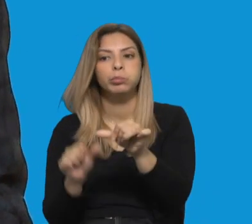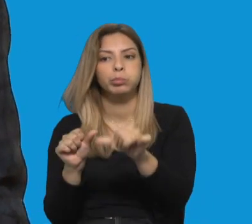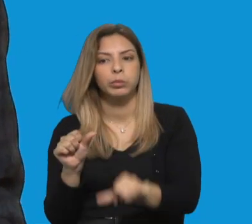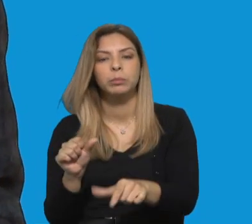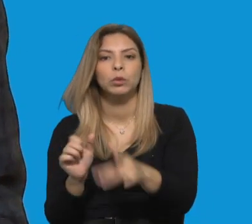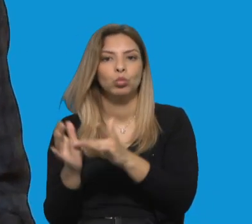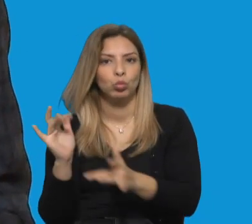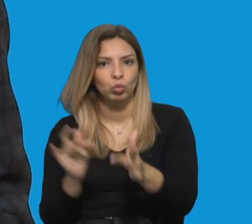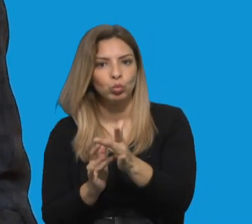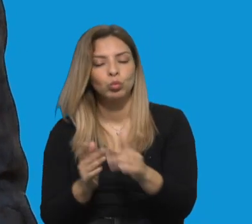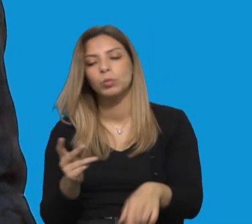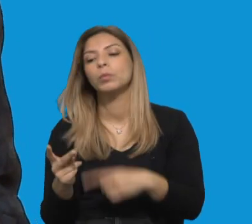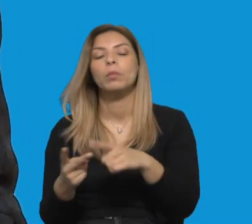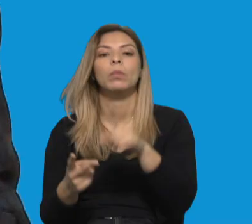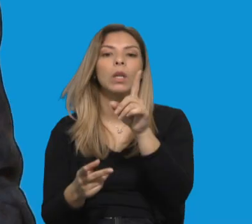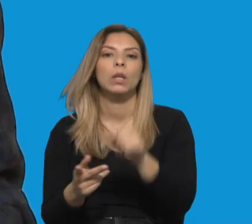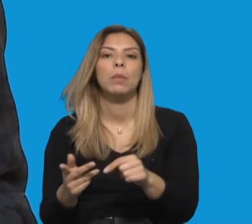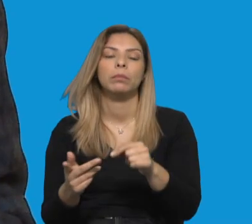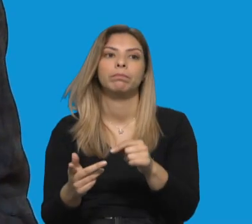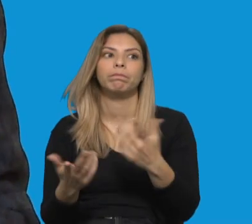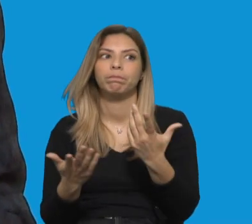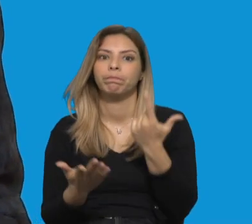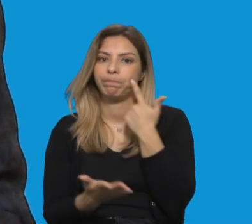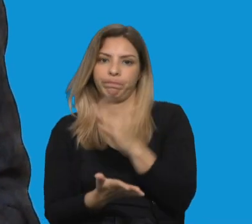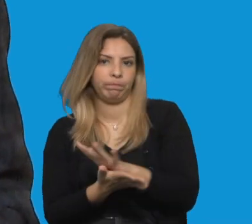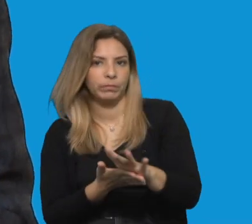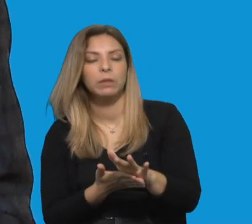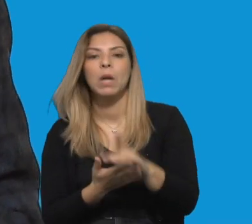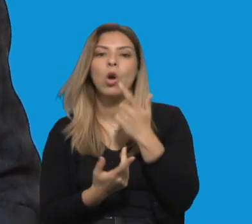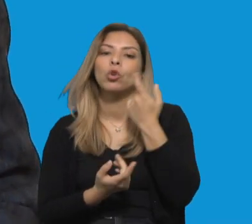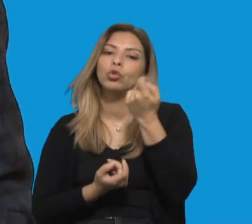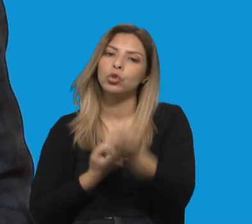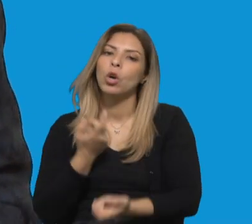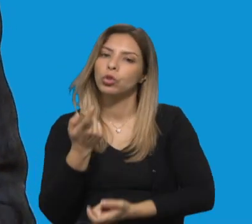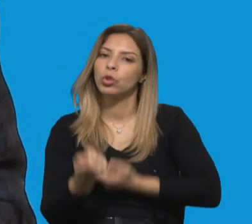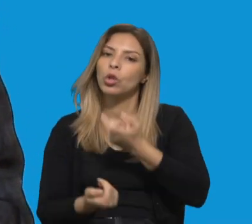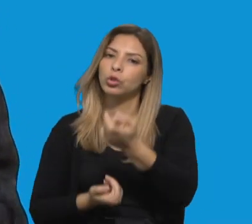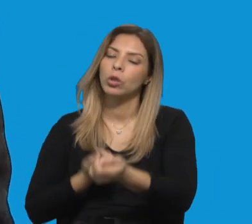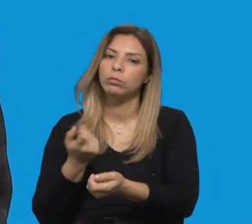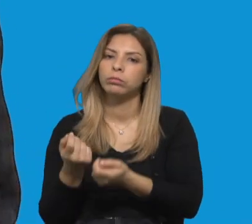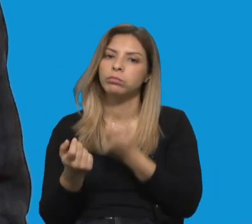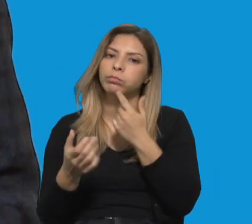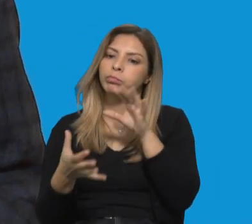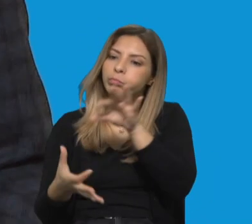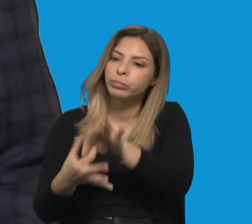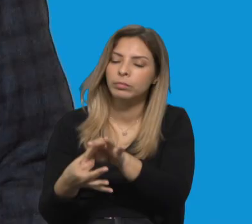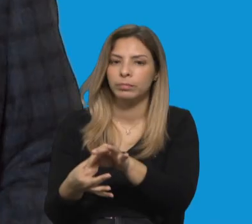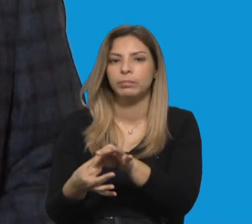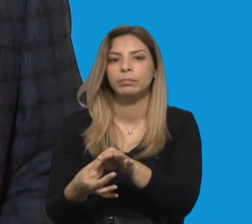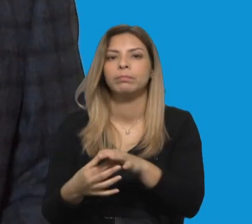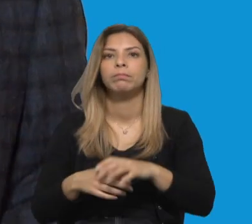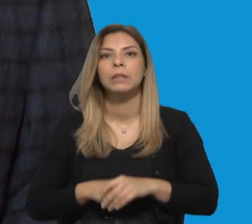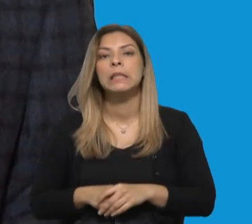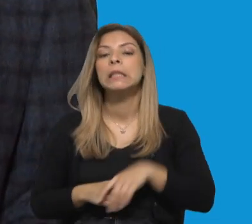no encontro do desconhecido que se põe a caminhar com os chamados discípulos de Emaús. Aquilo